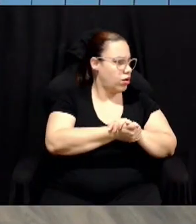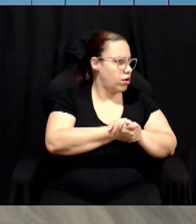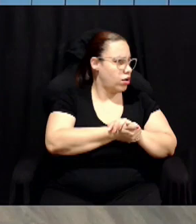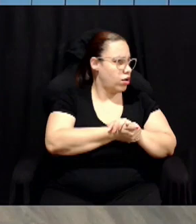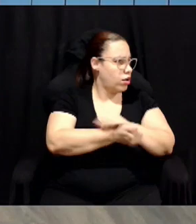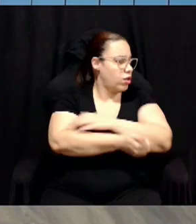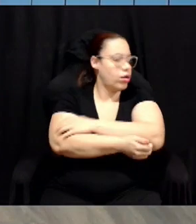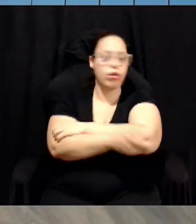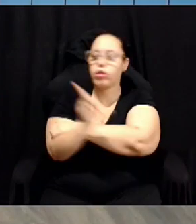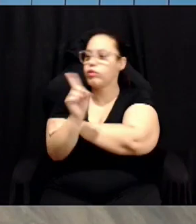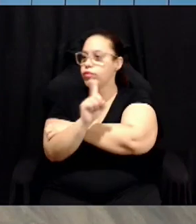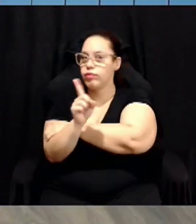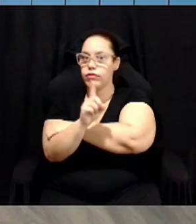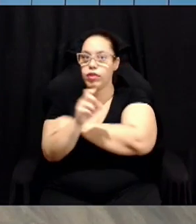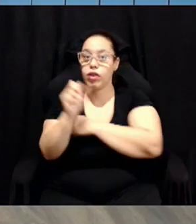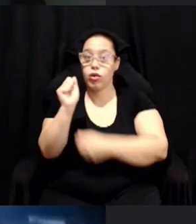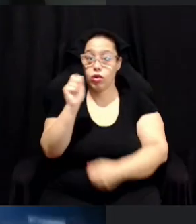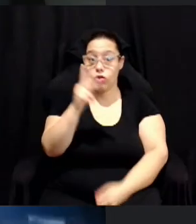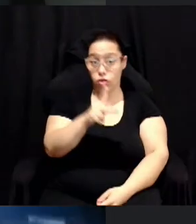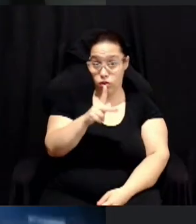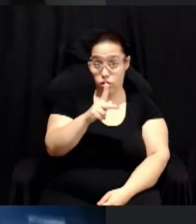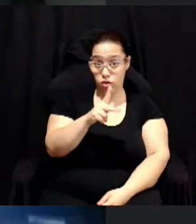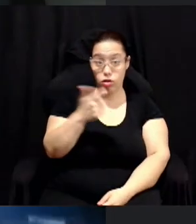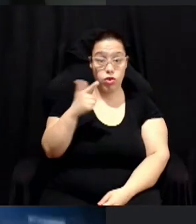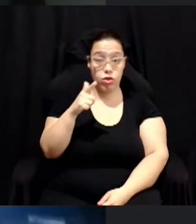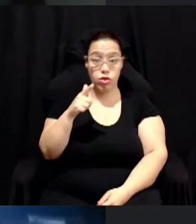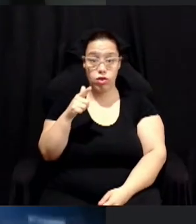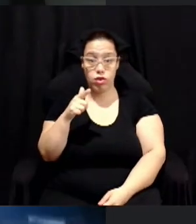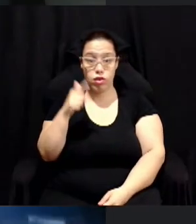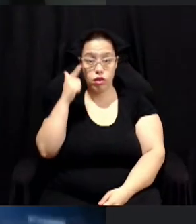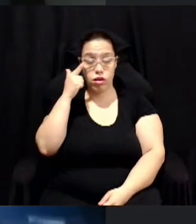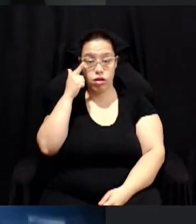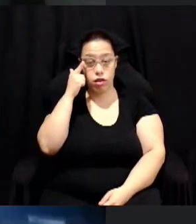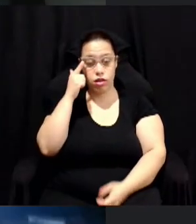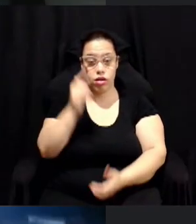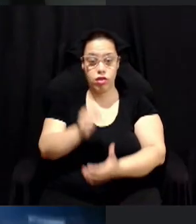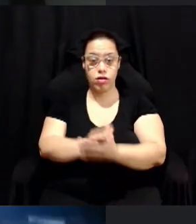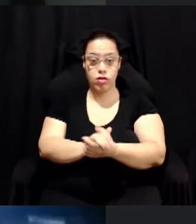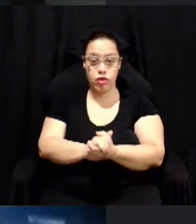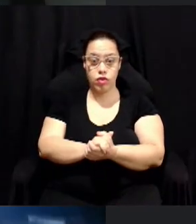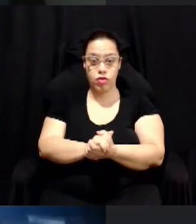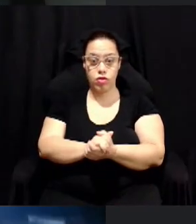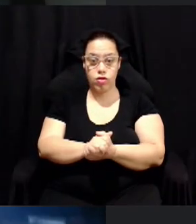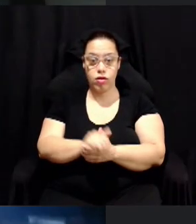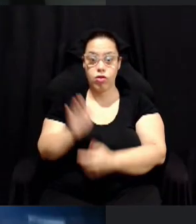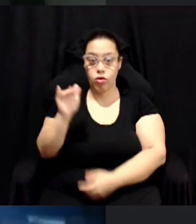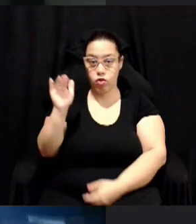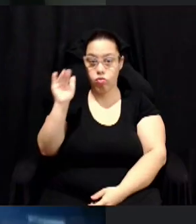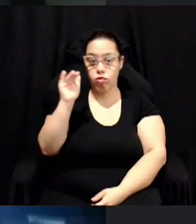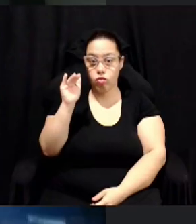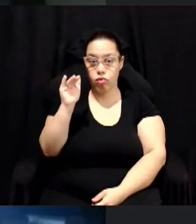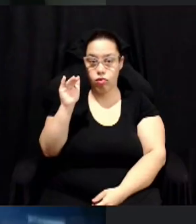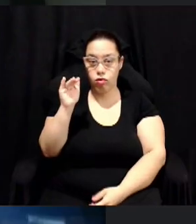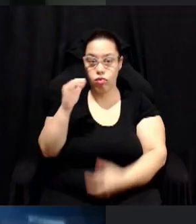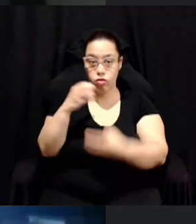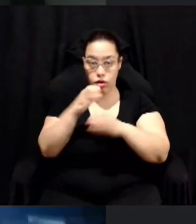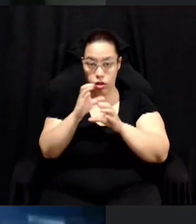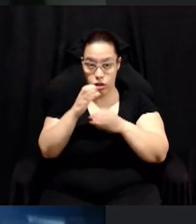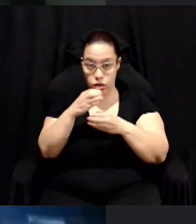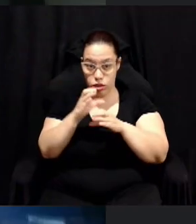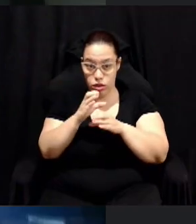Não, eu tive que aposentar porque eu não tinha condição de me manter como cientista, né, trabalhando em laboratório. Colocaria